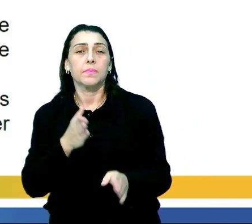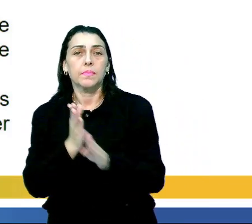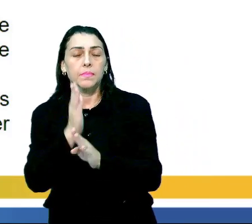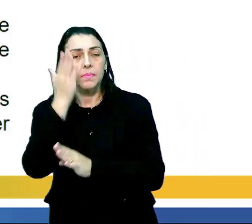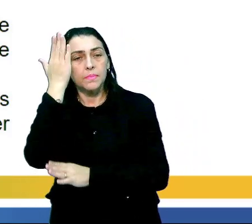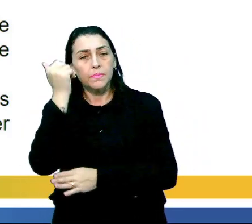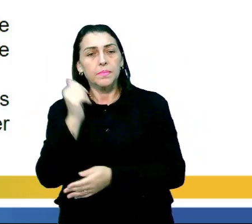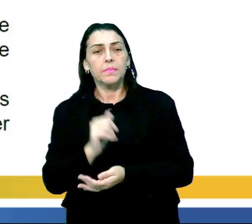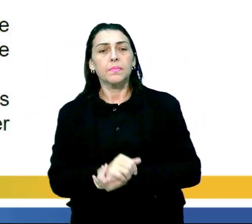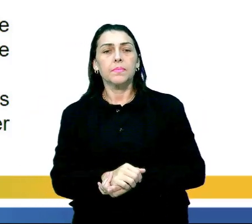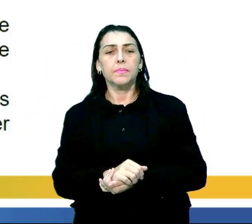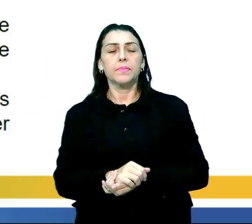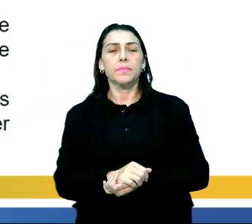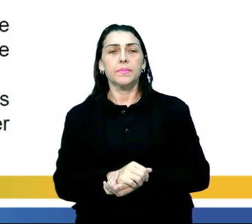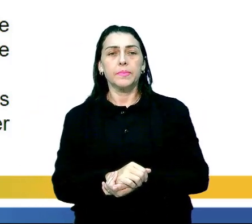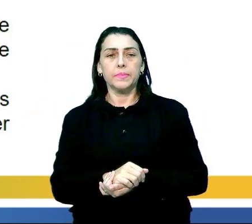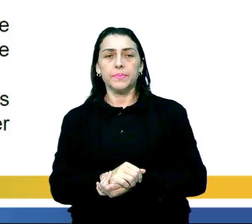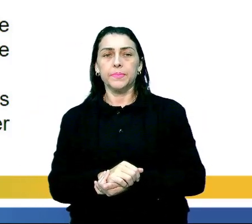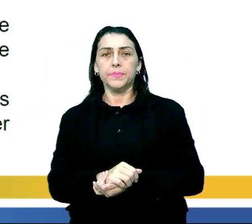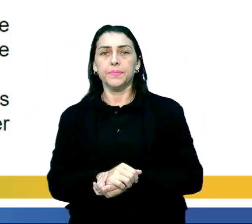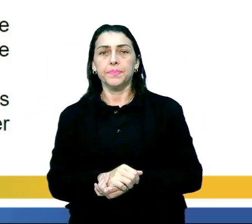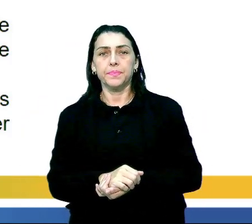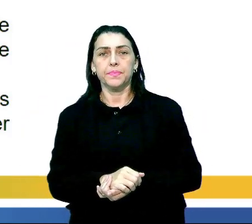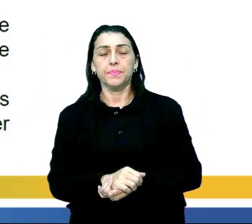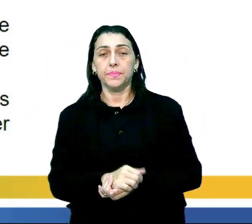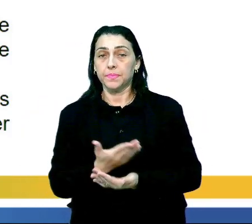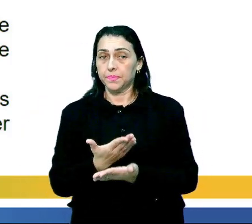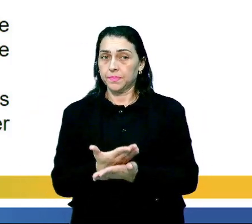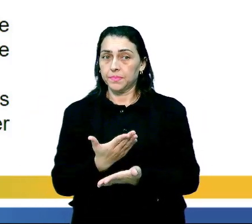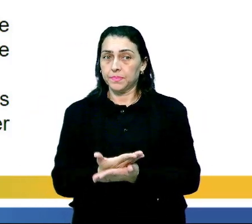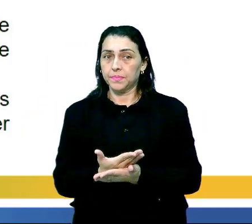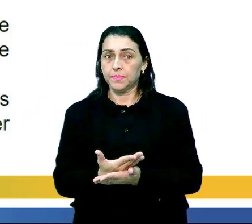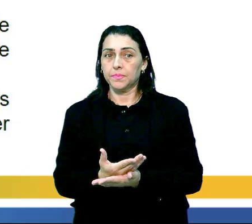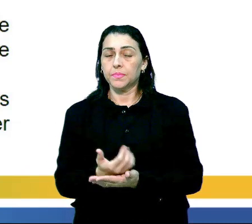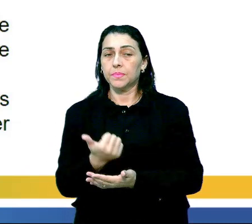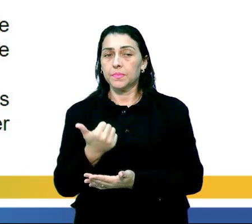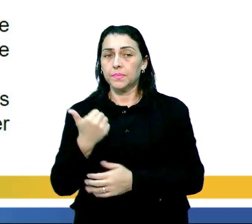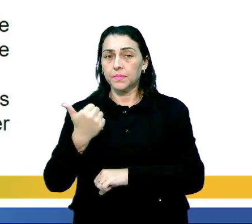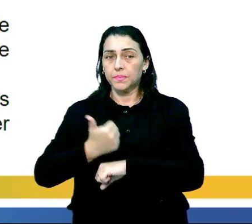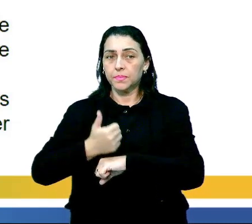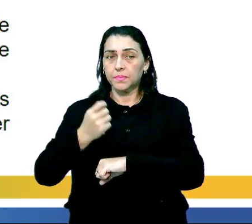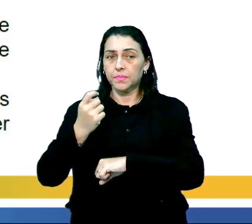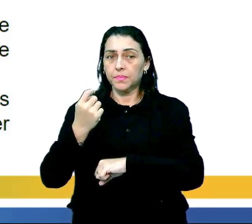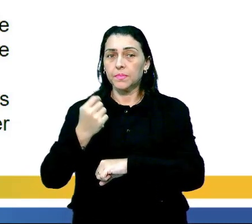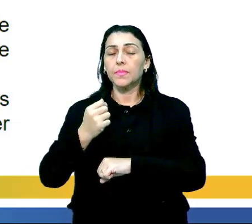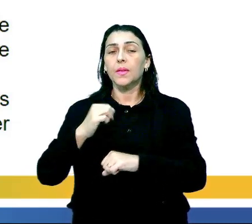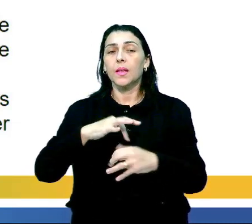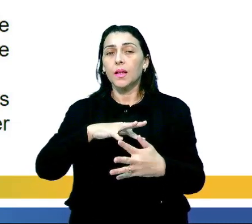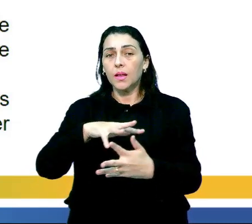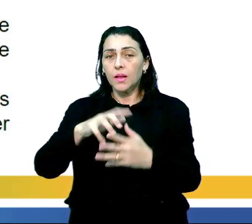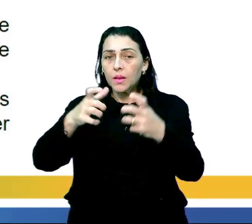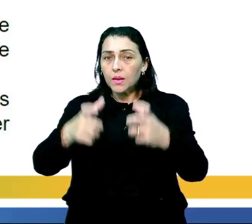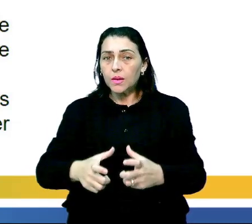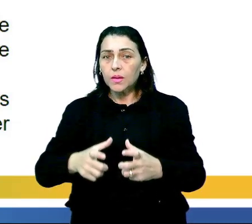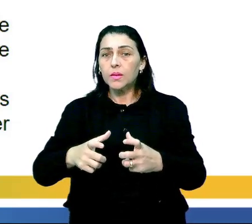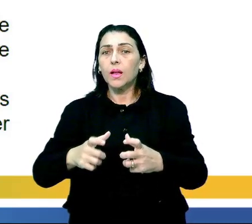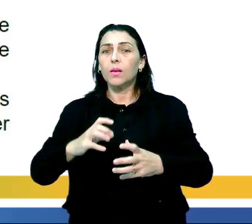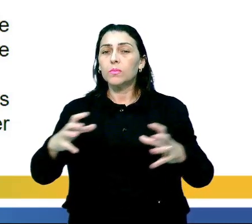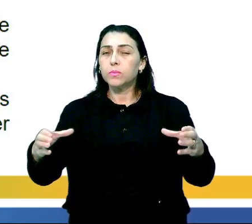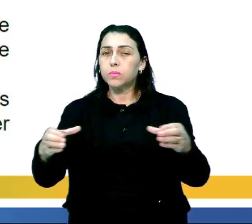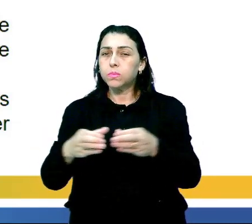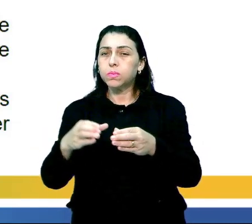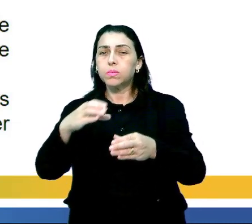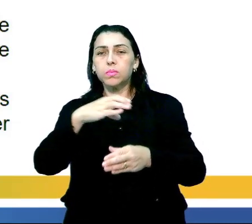identificar cada um desses aspectos? É tudo sobre a aula. O número 1 diz: a área central das grandes